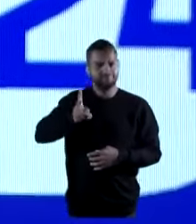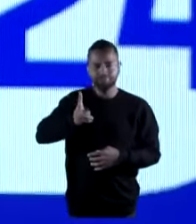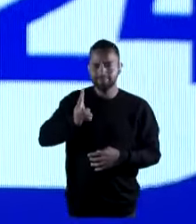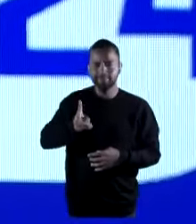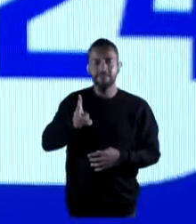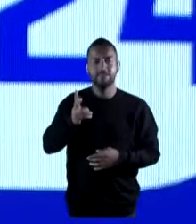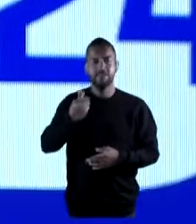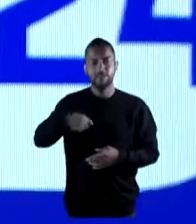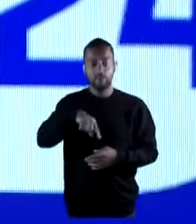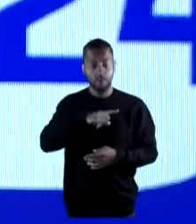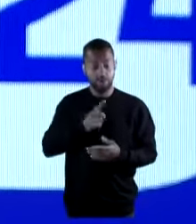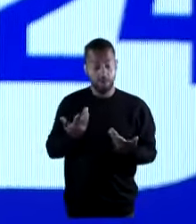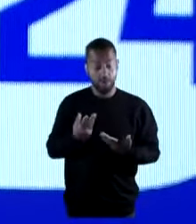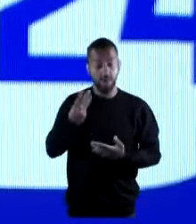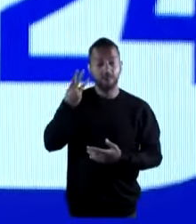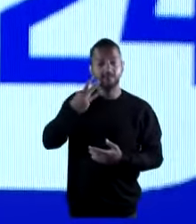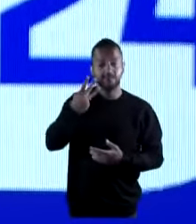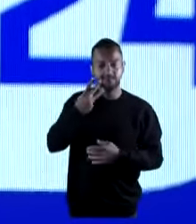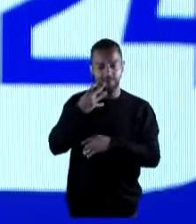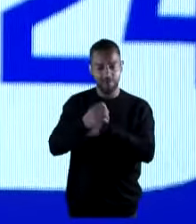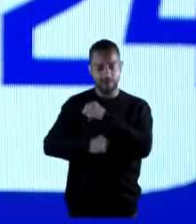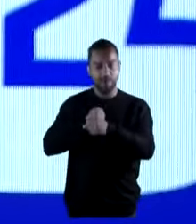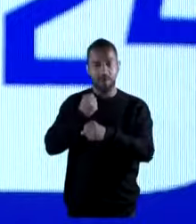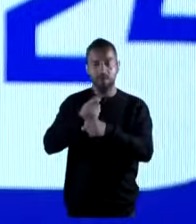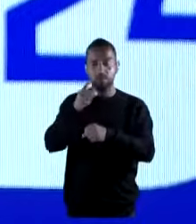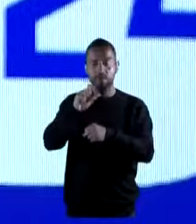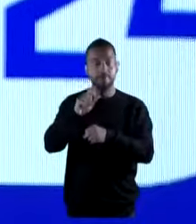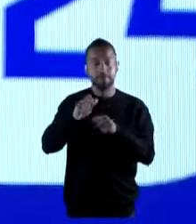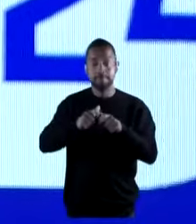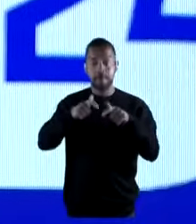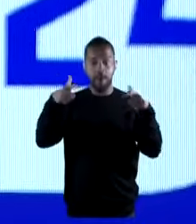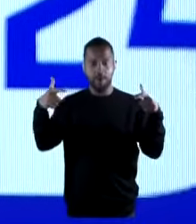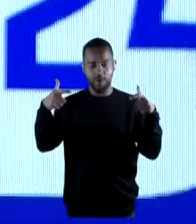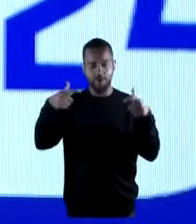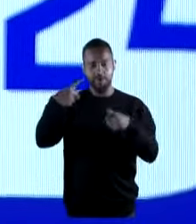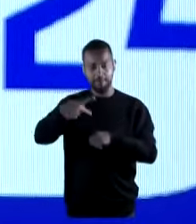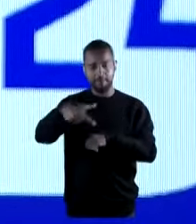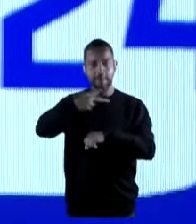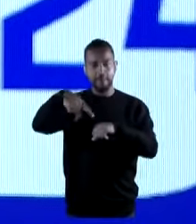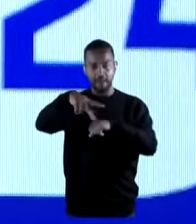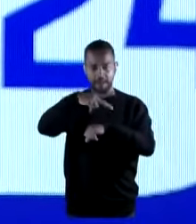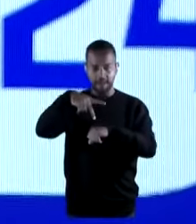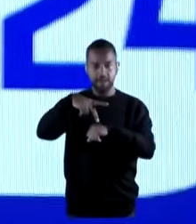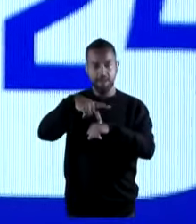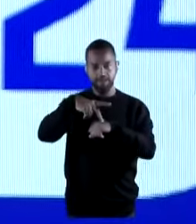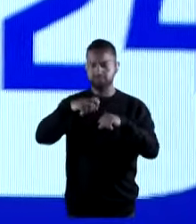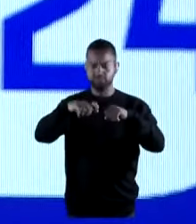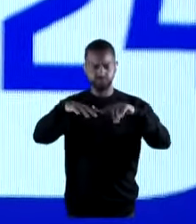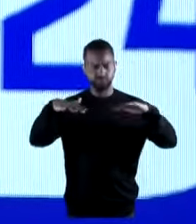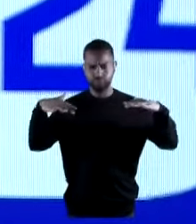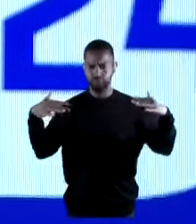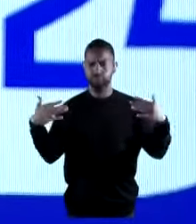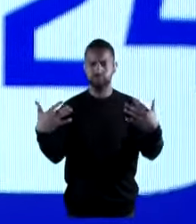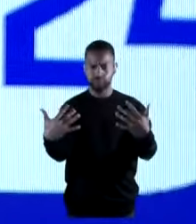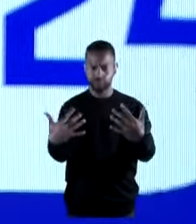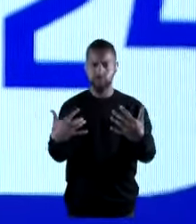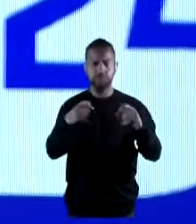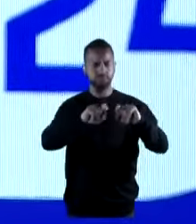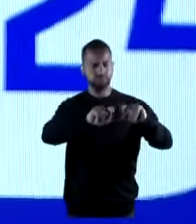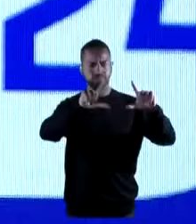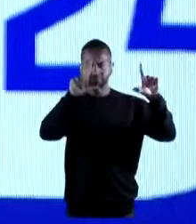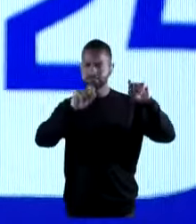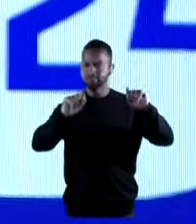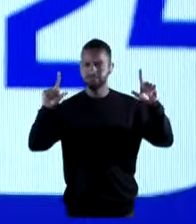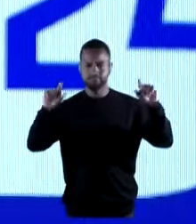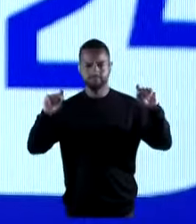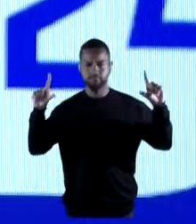pelo terceiro ano consecutivo o maior estadual do país neste formato multiplataformas, com transmissão ao vivo de